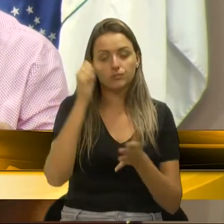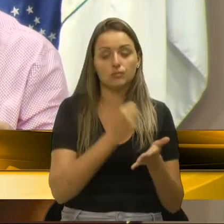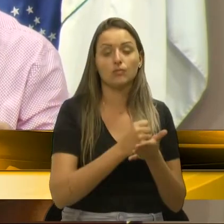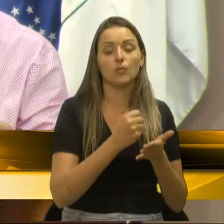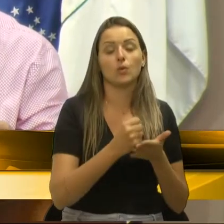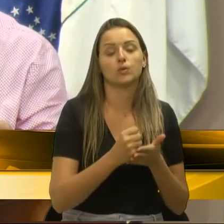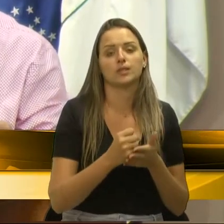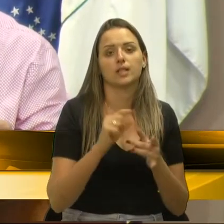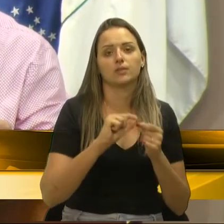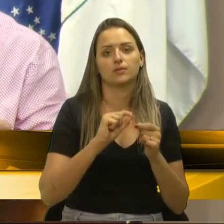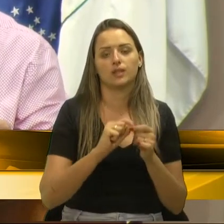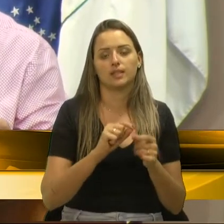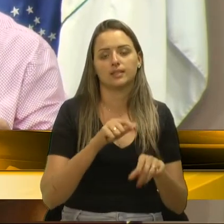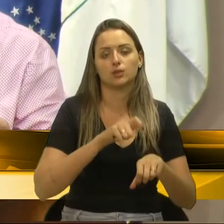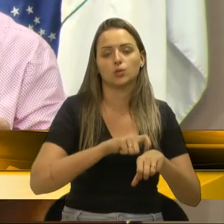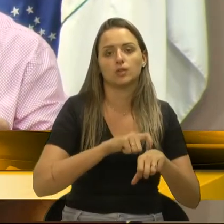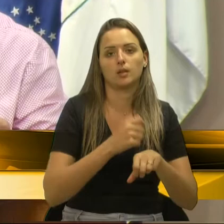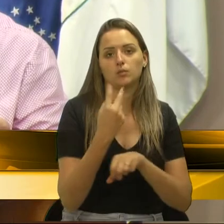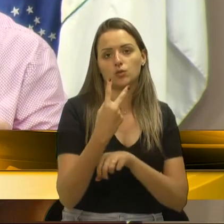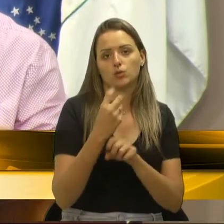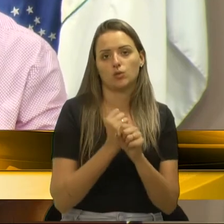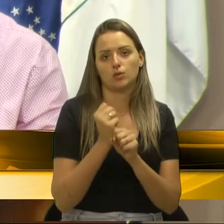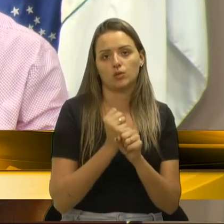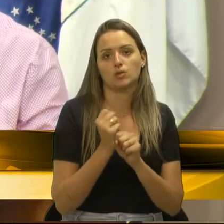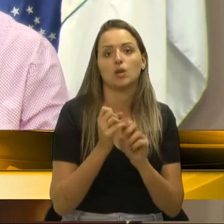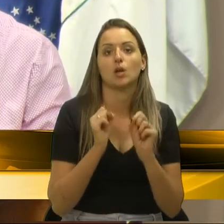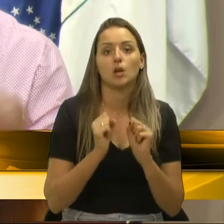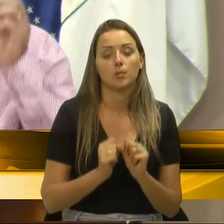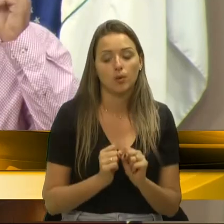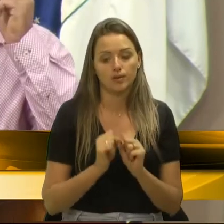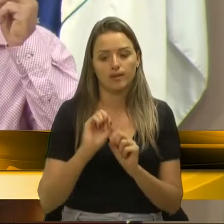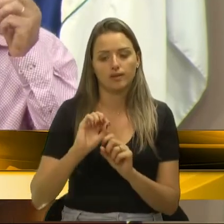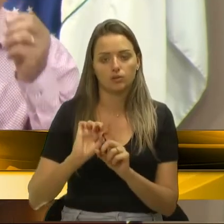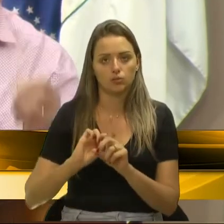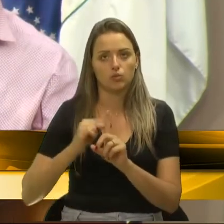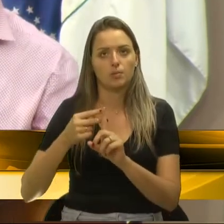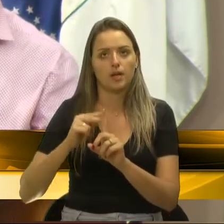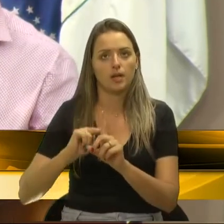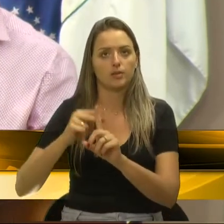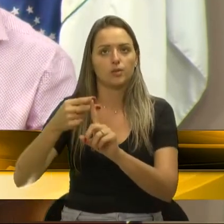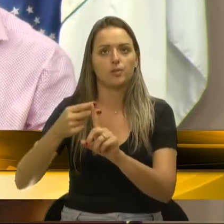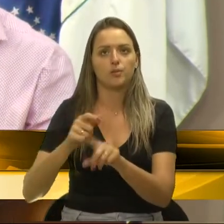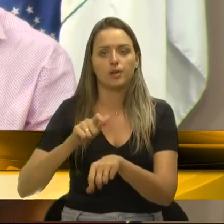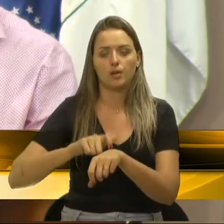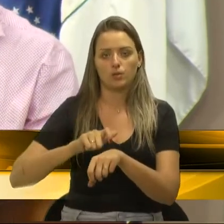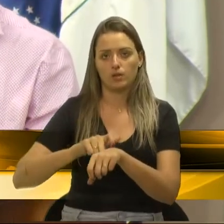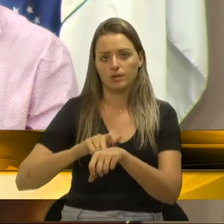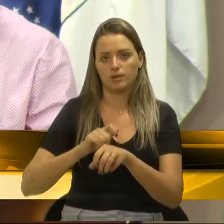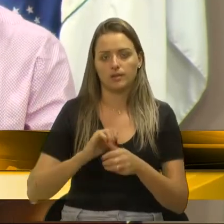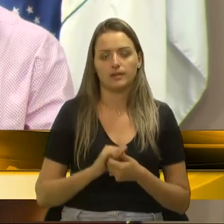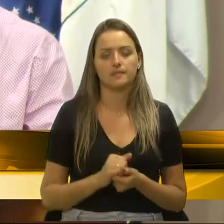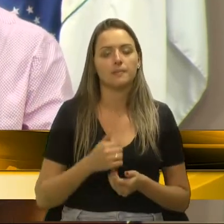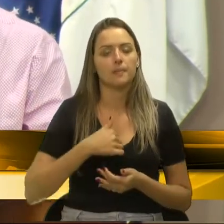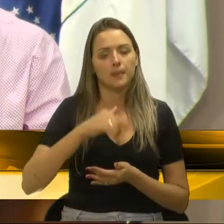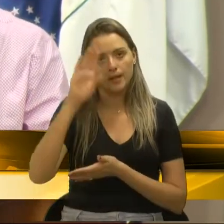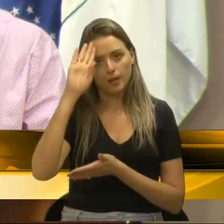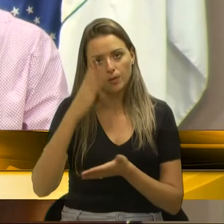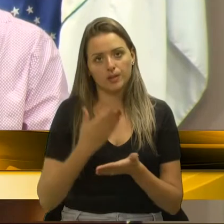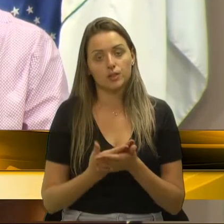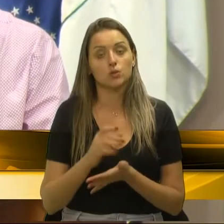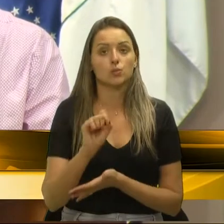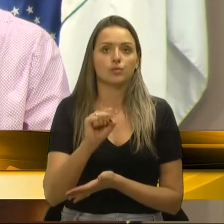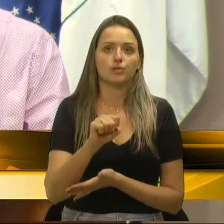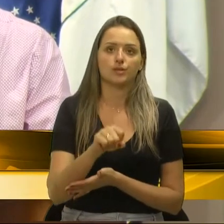será firmado pelo prazo de 2 anos, podendo ser renovado. Então, eu acredito, sim, que talvez sirva,